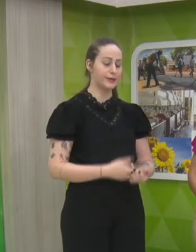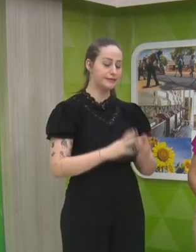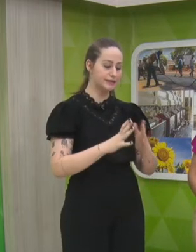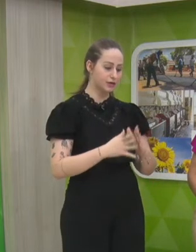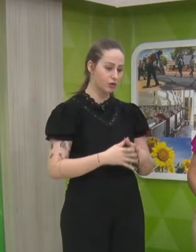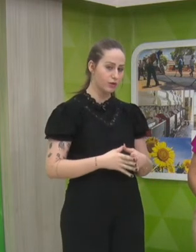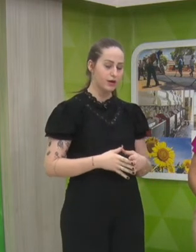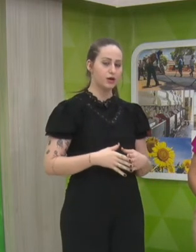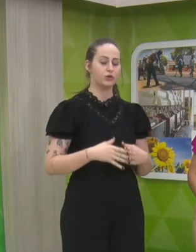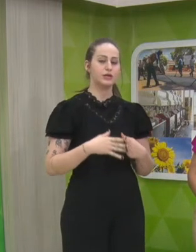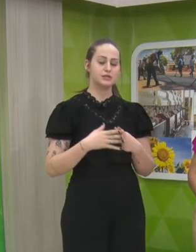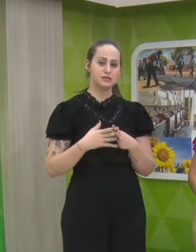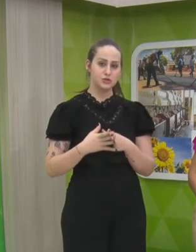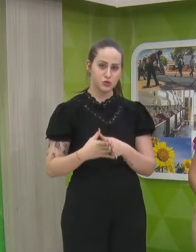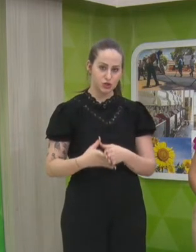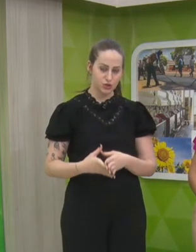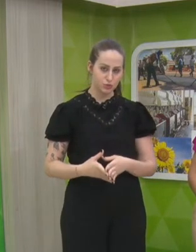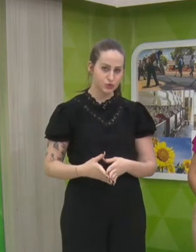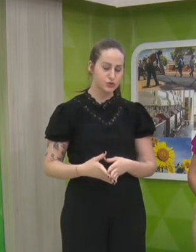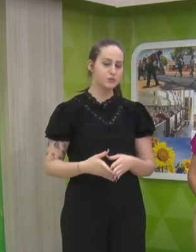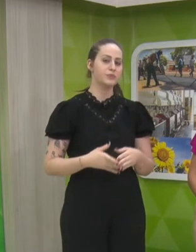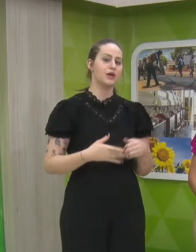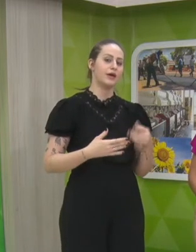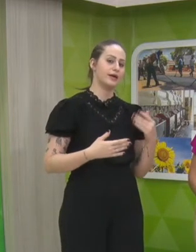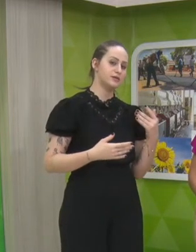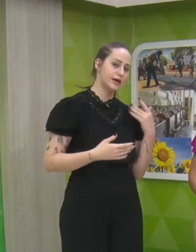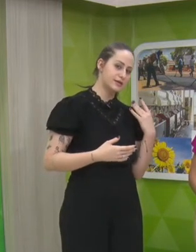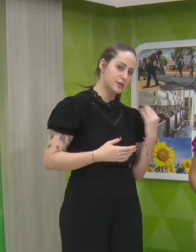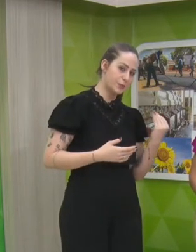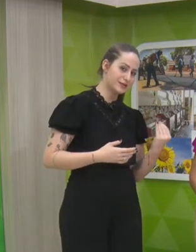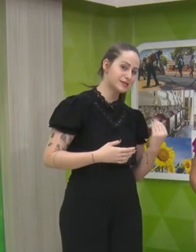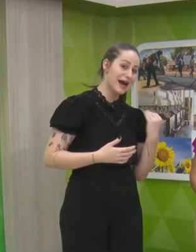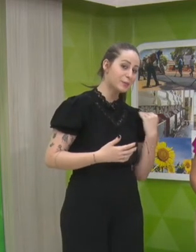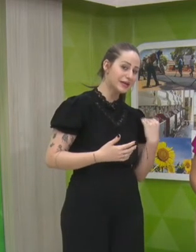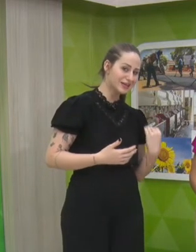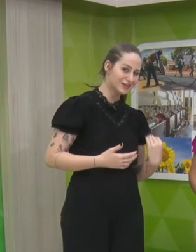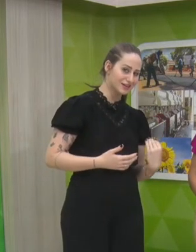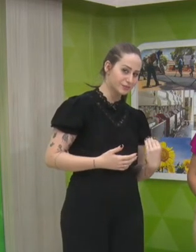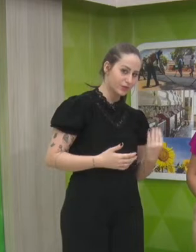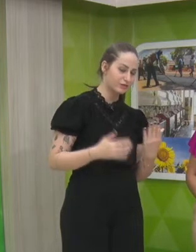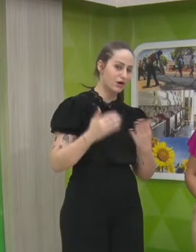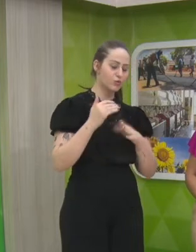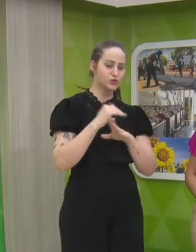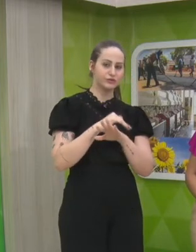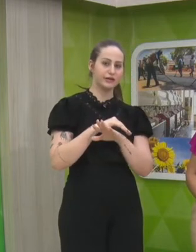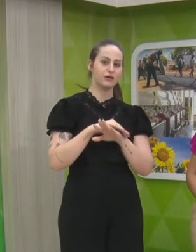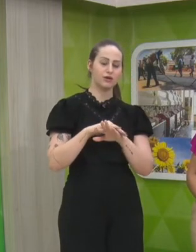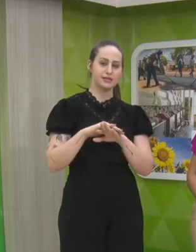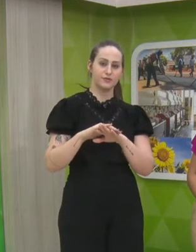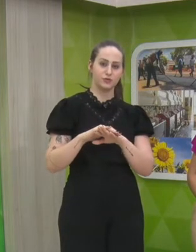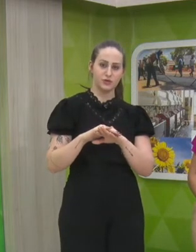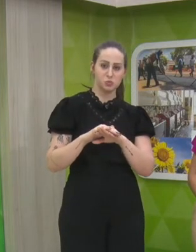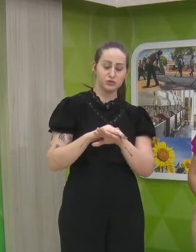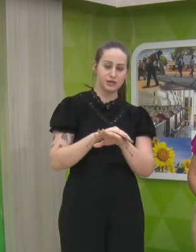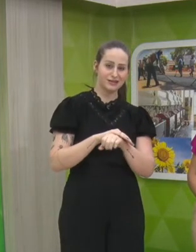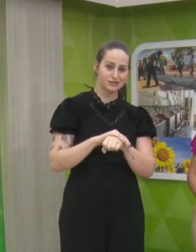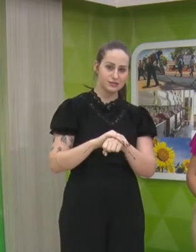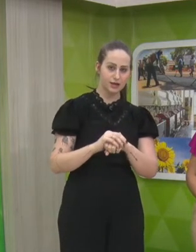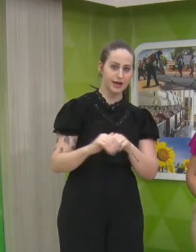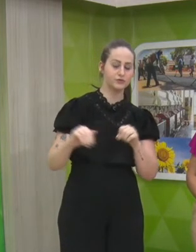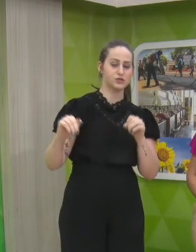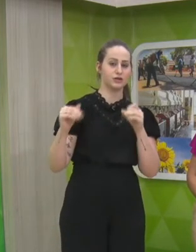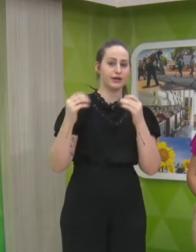o sorteio, então nós decidimos realizar esse Pix amanhã. Então, o sorteio da nossa live do Facebook